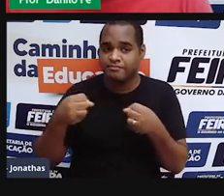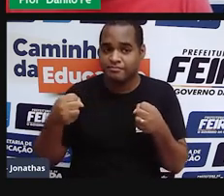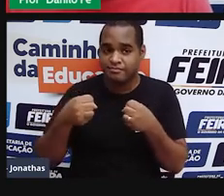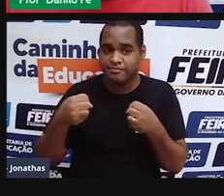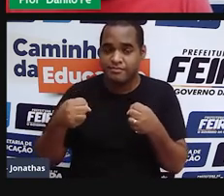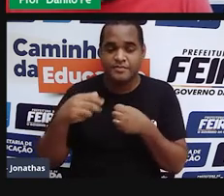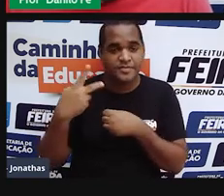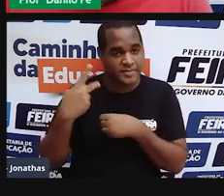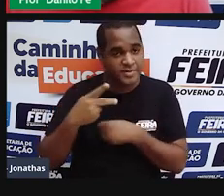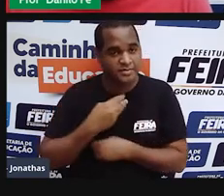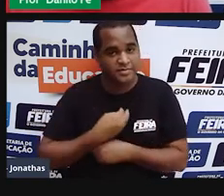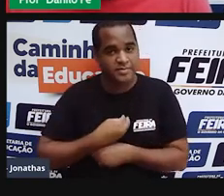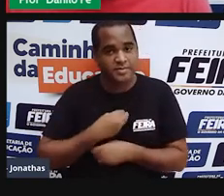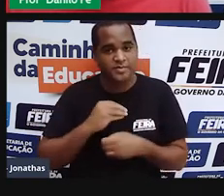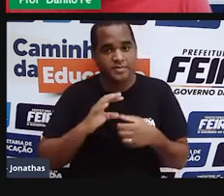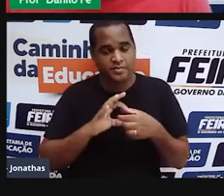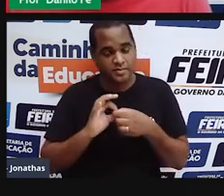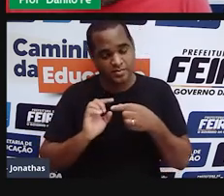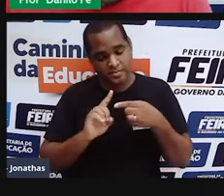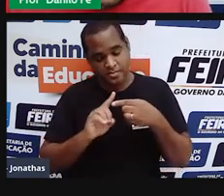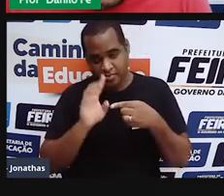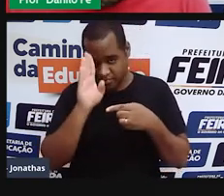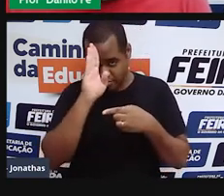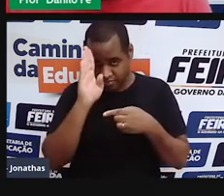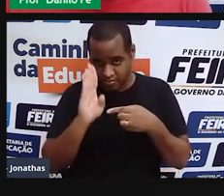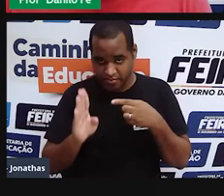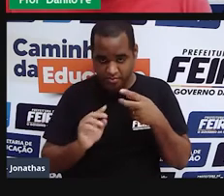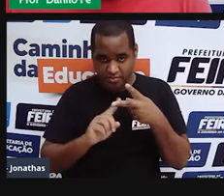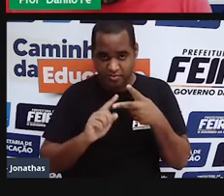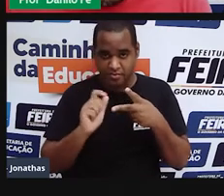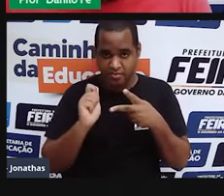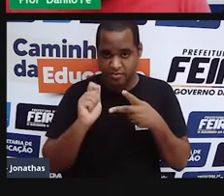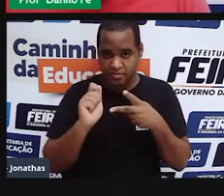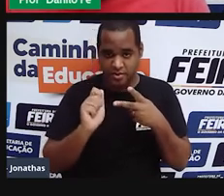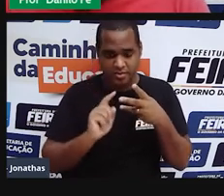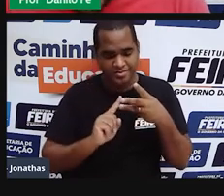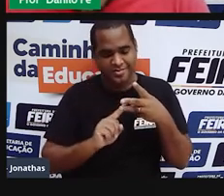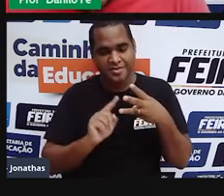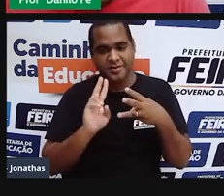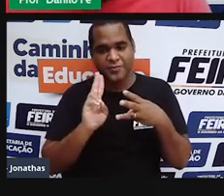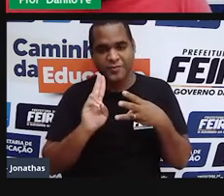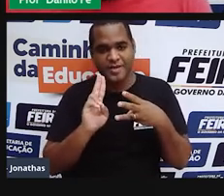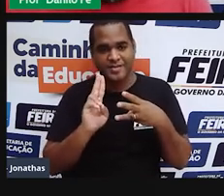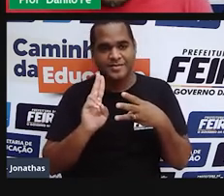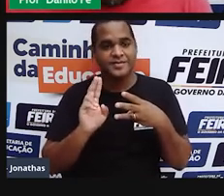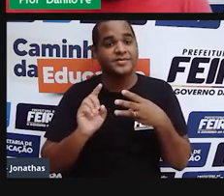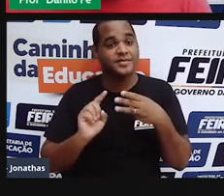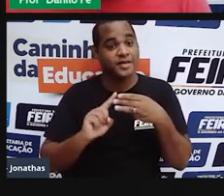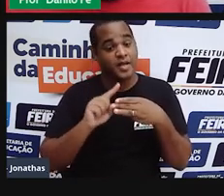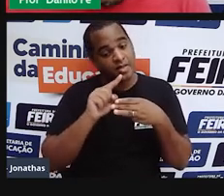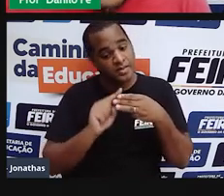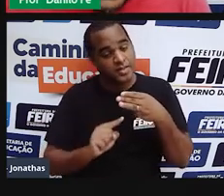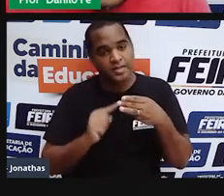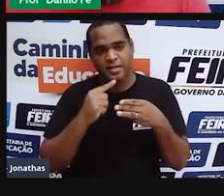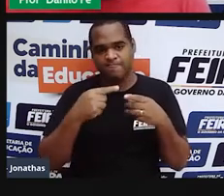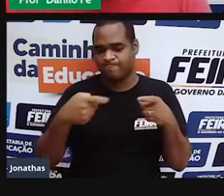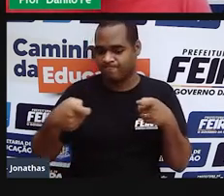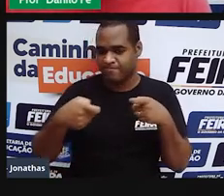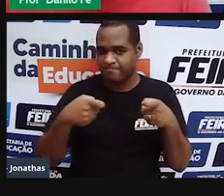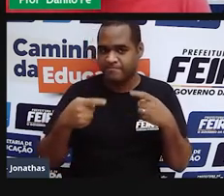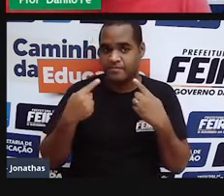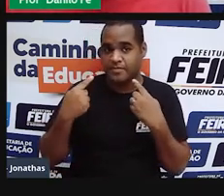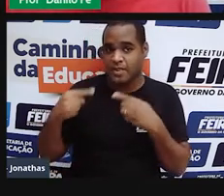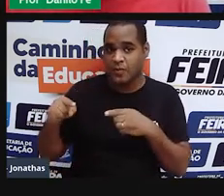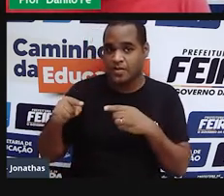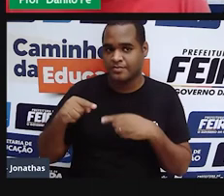foi Aliança Brasil Argentina e Uruguai exatamente para fazer guerra